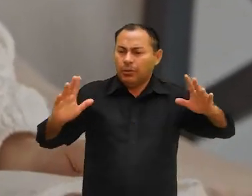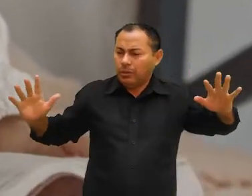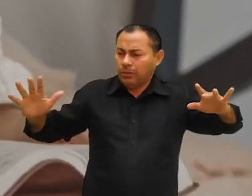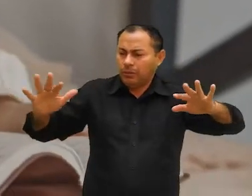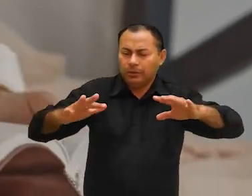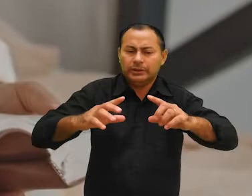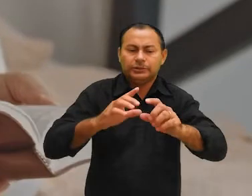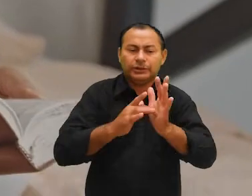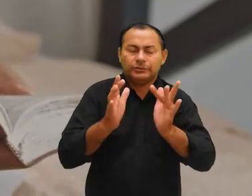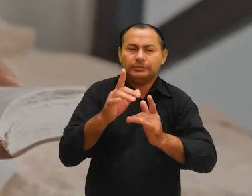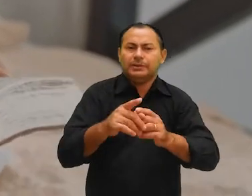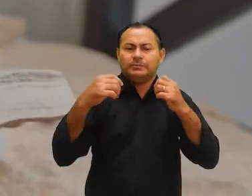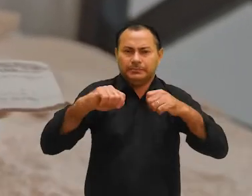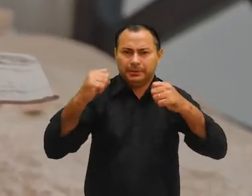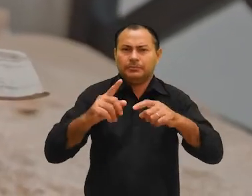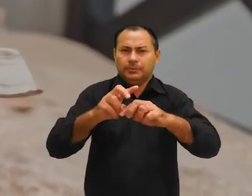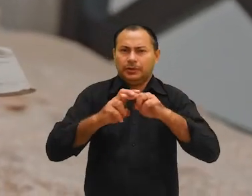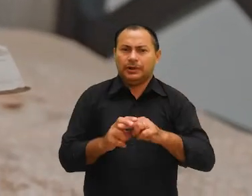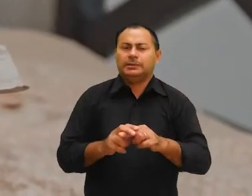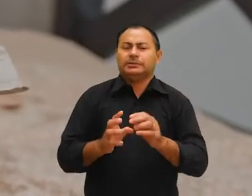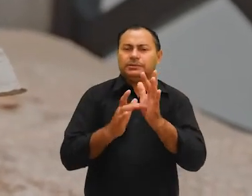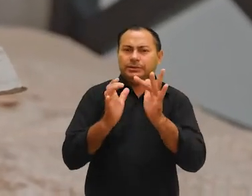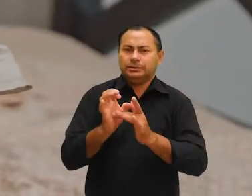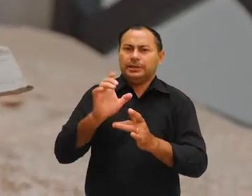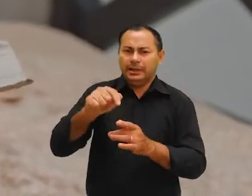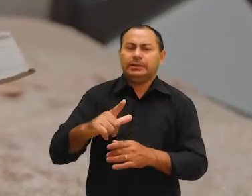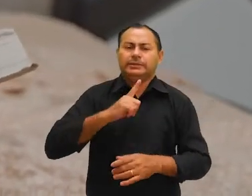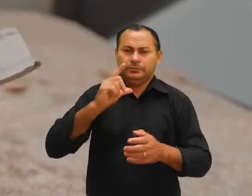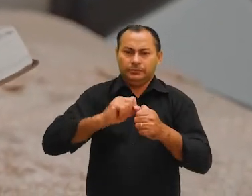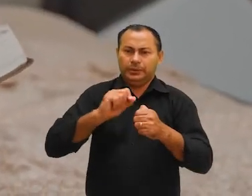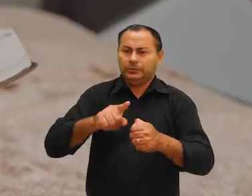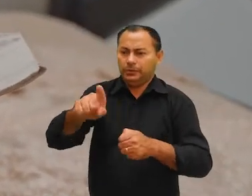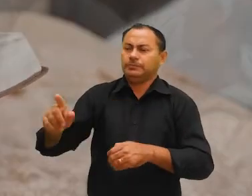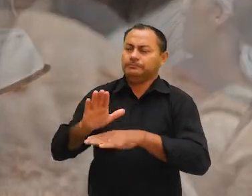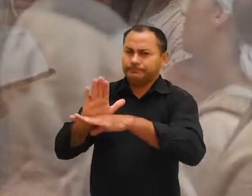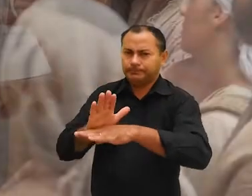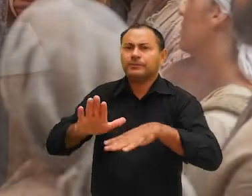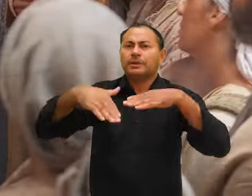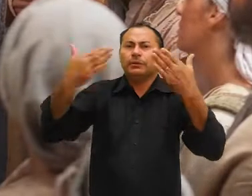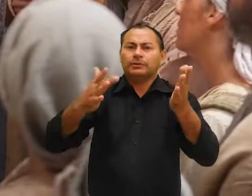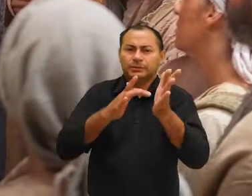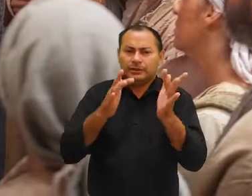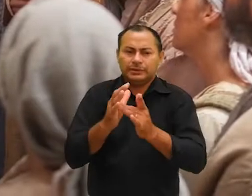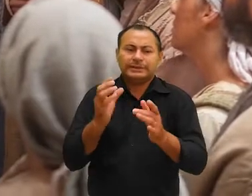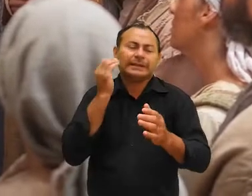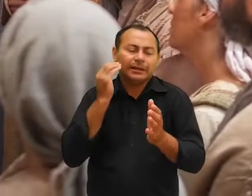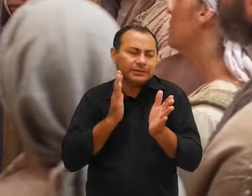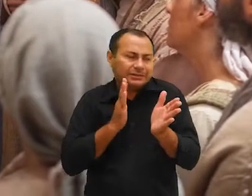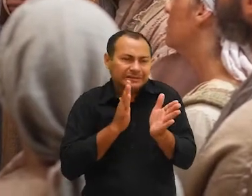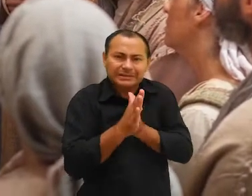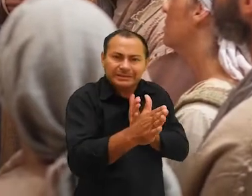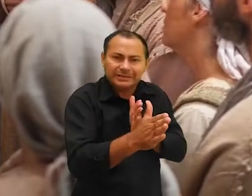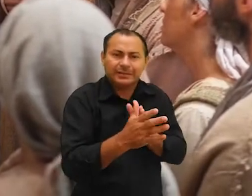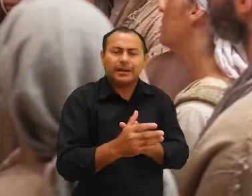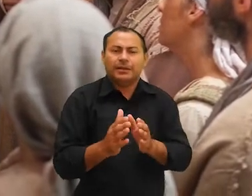desesperadas o tempo inteiro porque precisavam dele por causa do que ele é tinha feito por ele quando Jesus tentava